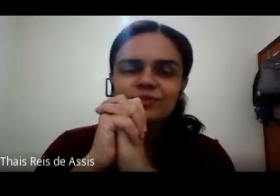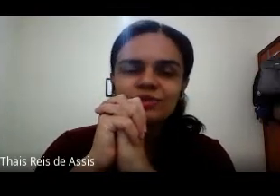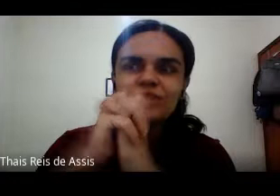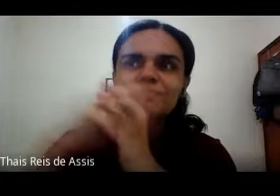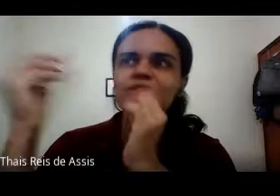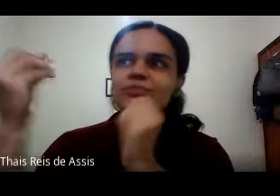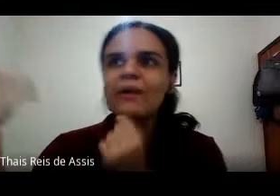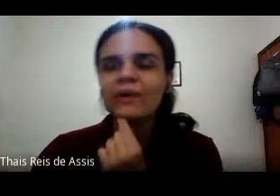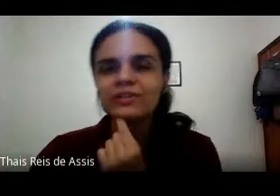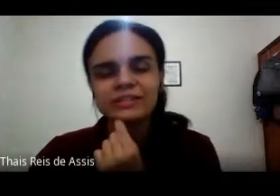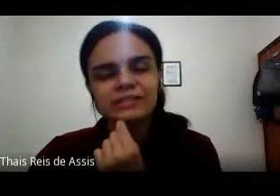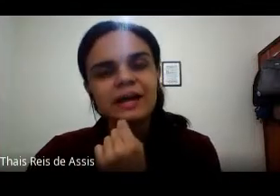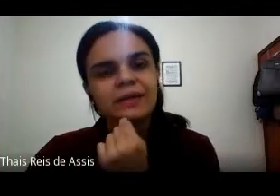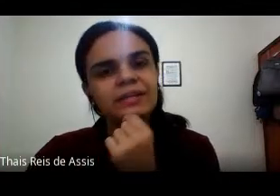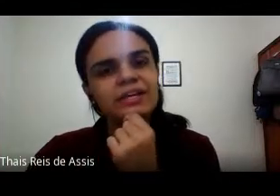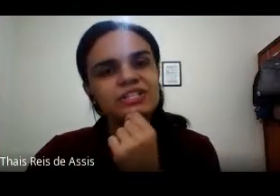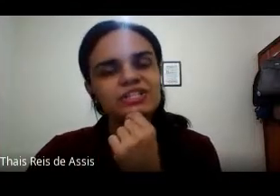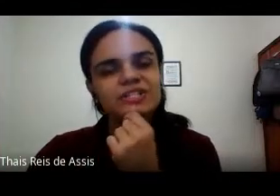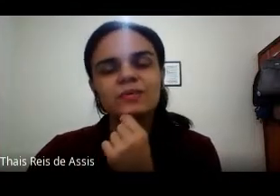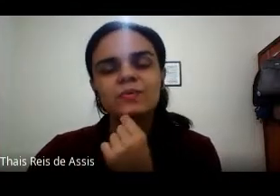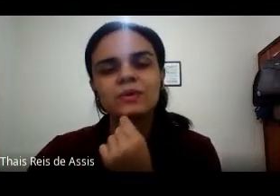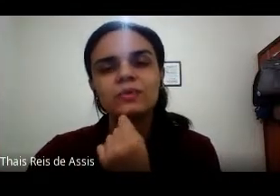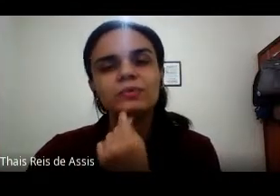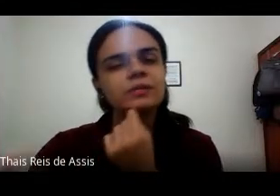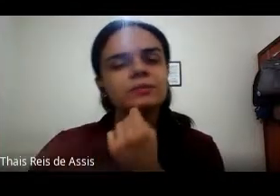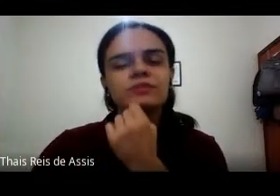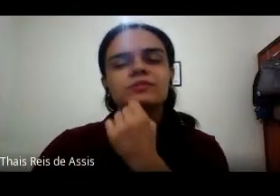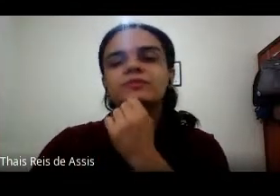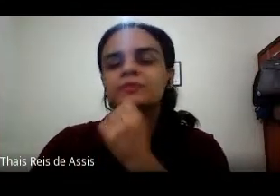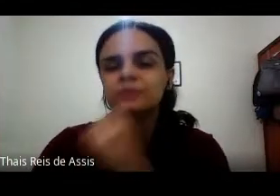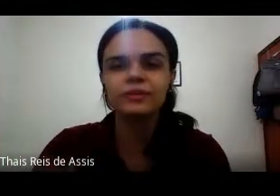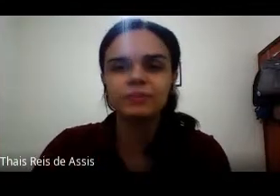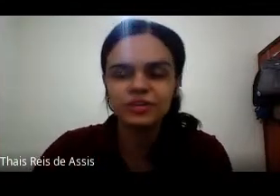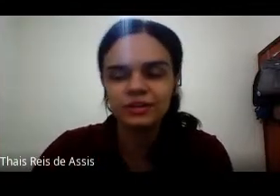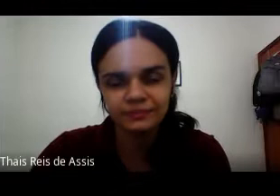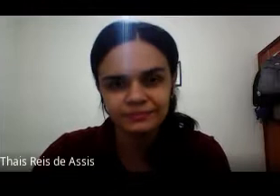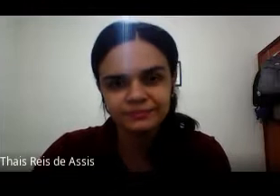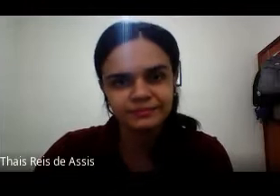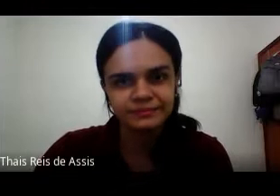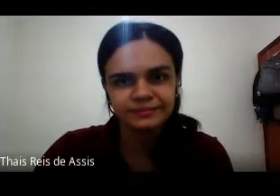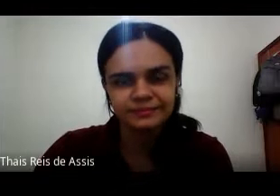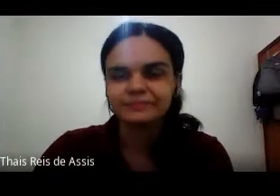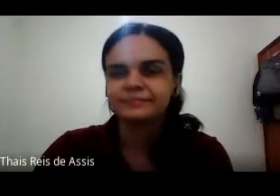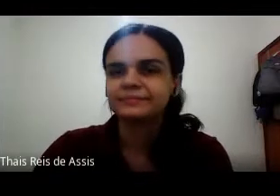de motivo de maior de atenção da aula, deixa de ser o conteúdo para ser o professor. Estou falando mentira?